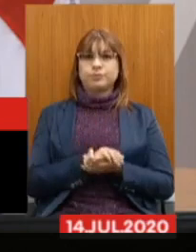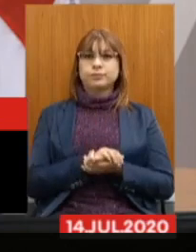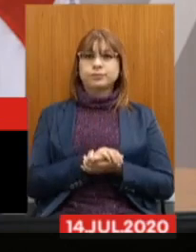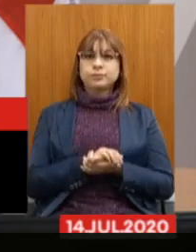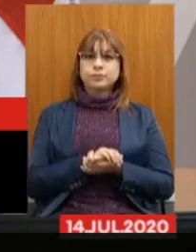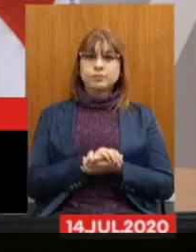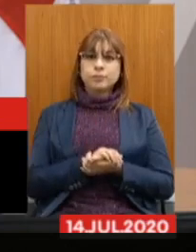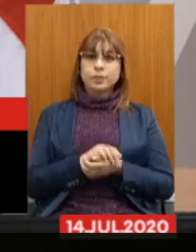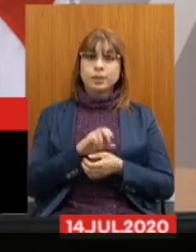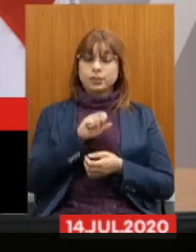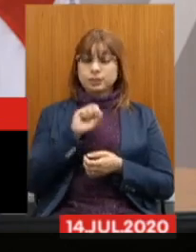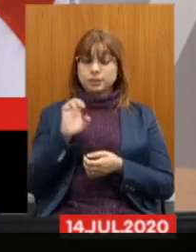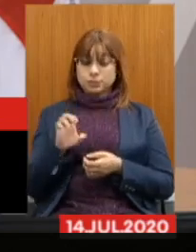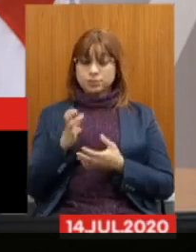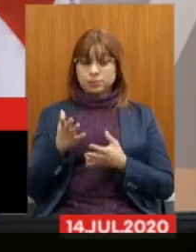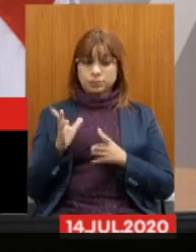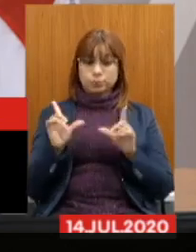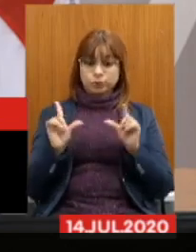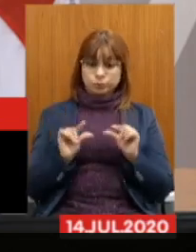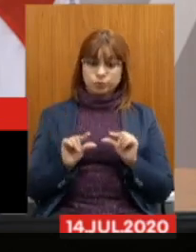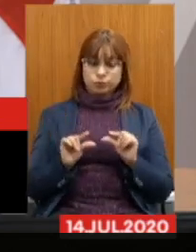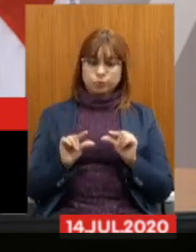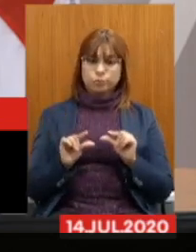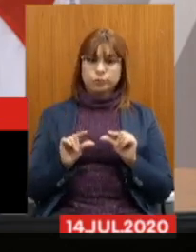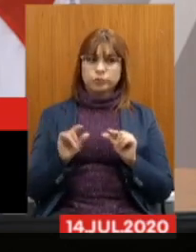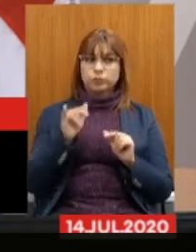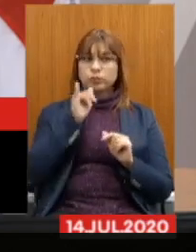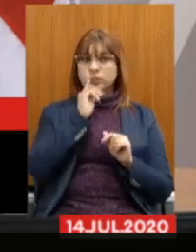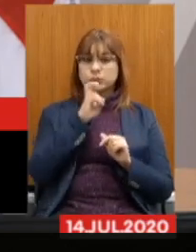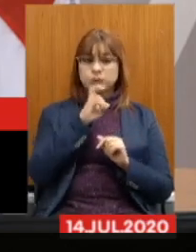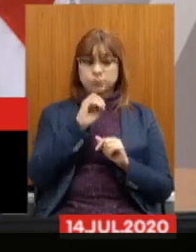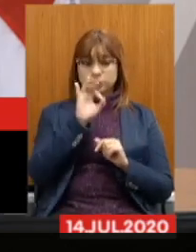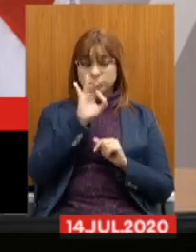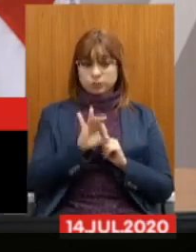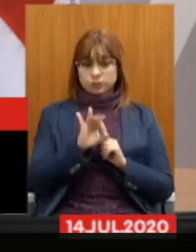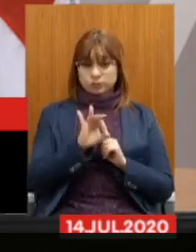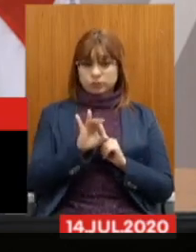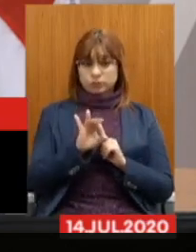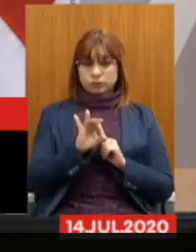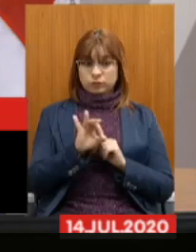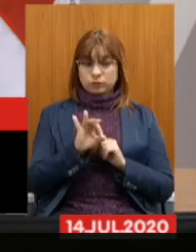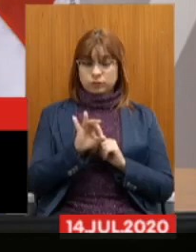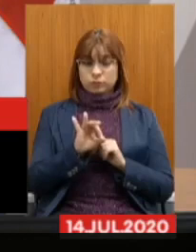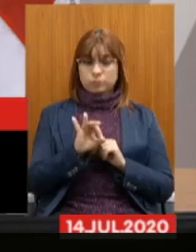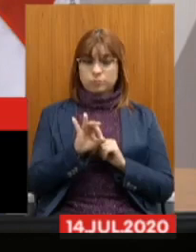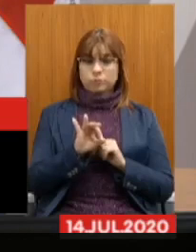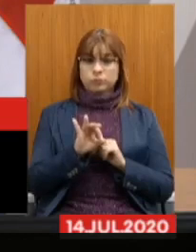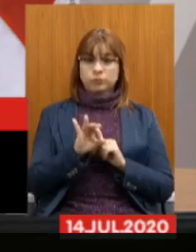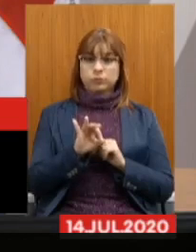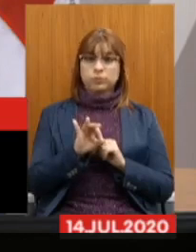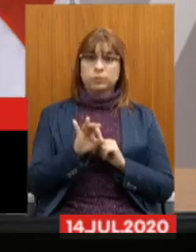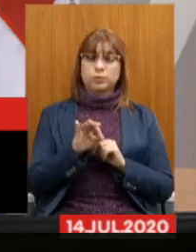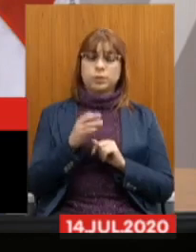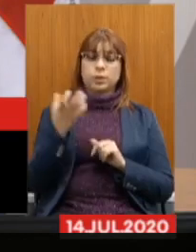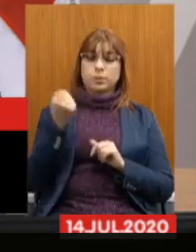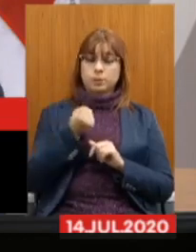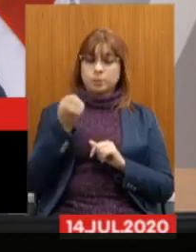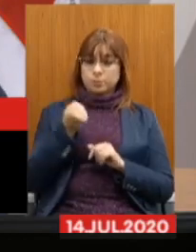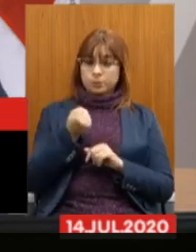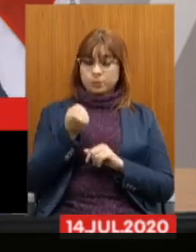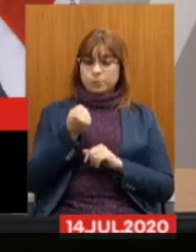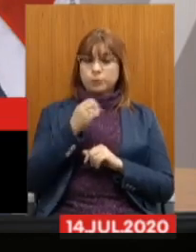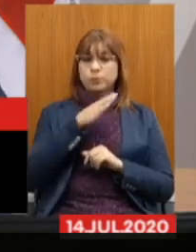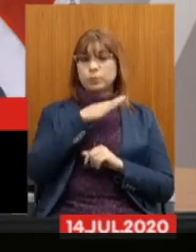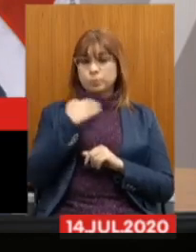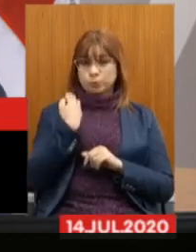se reduzir a 50% a pensão por morte da viúva ou